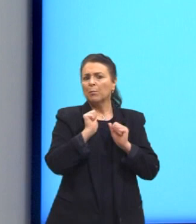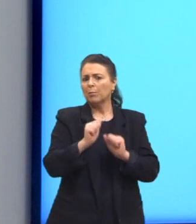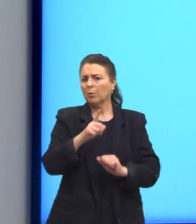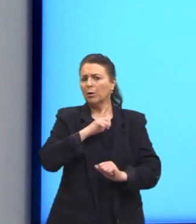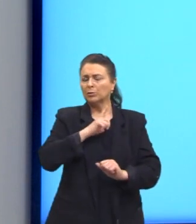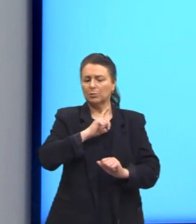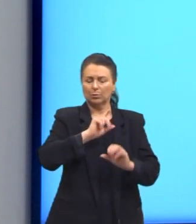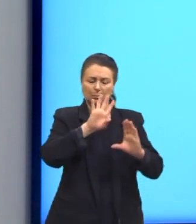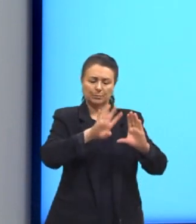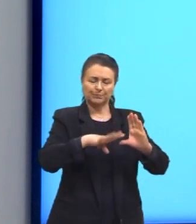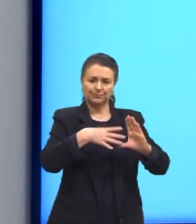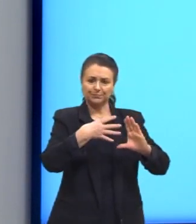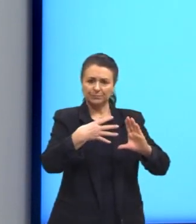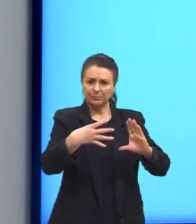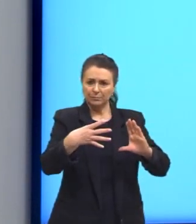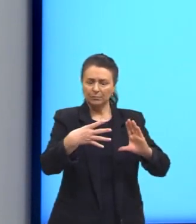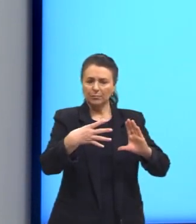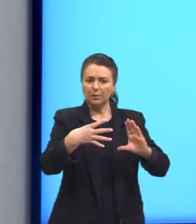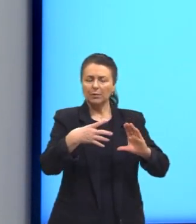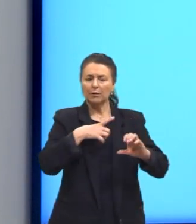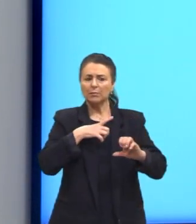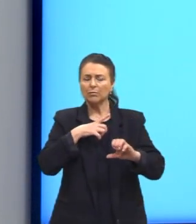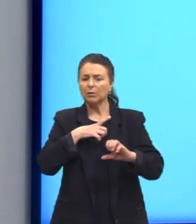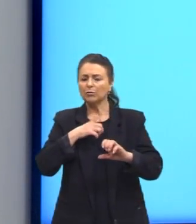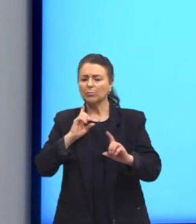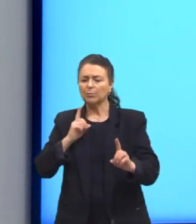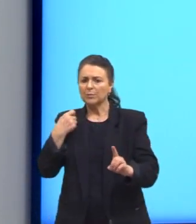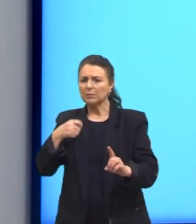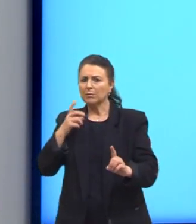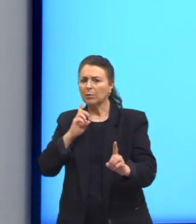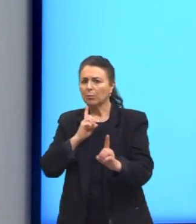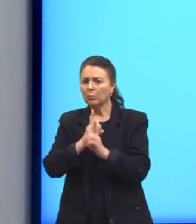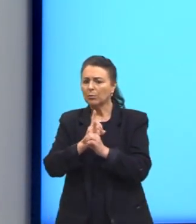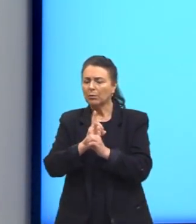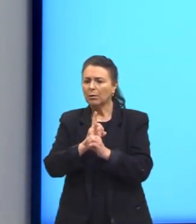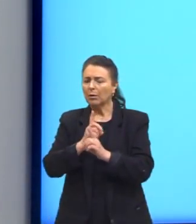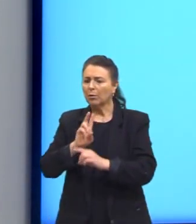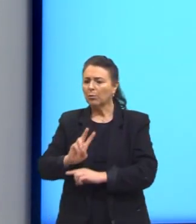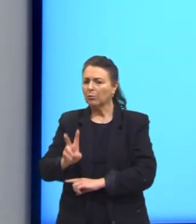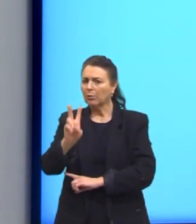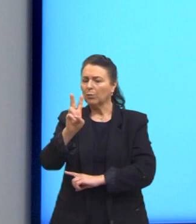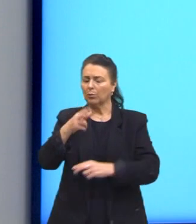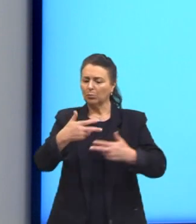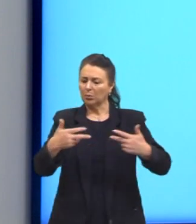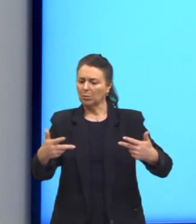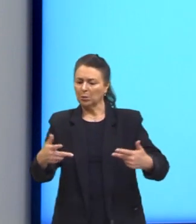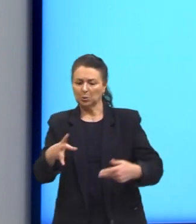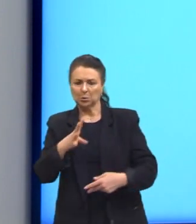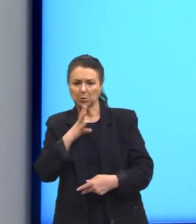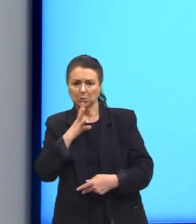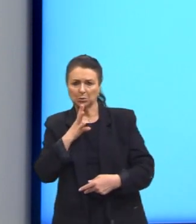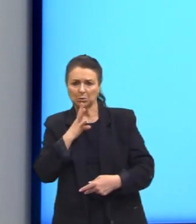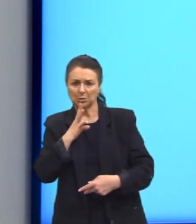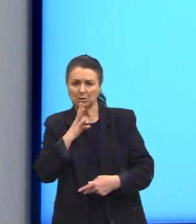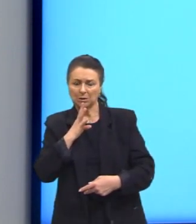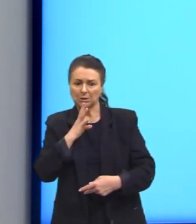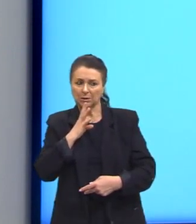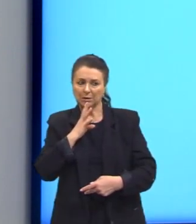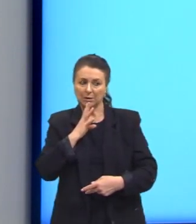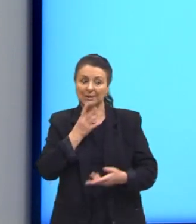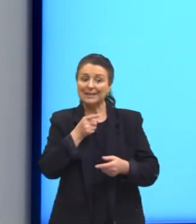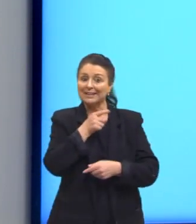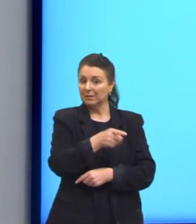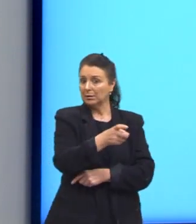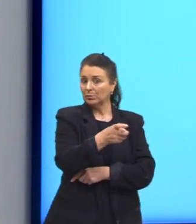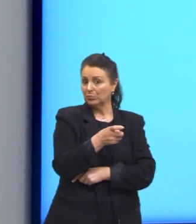uma matriz e a gente busque encontrar um valor, um elemento desconhecido, que aqui nós chamamos de x,